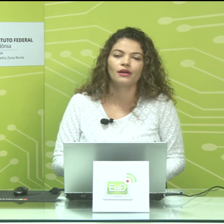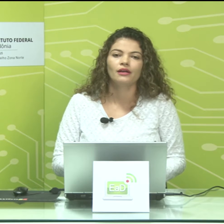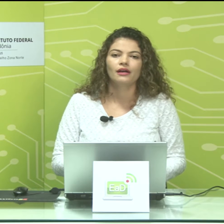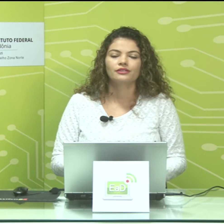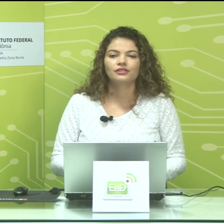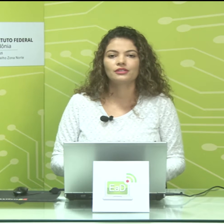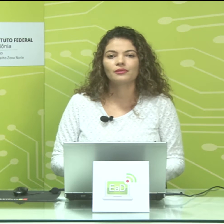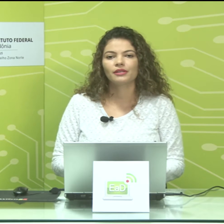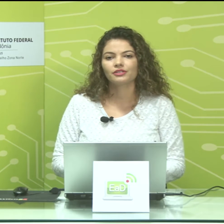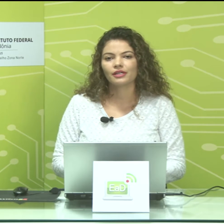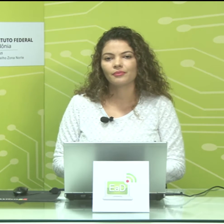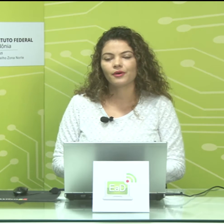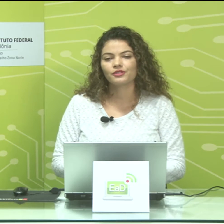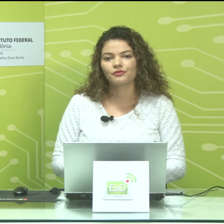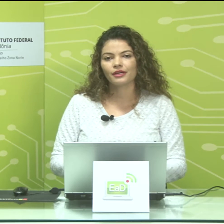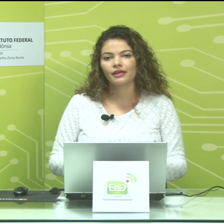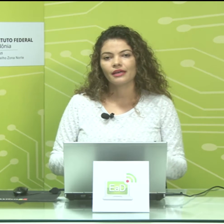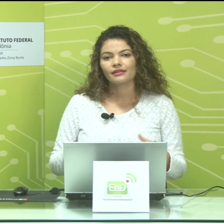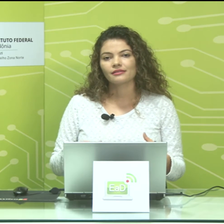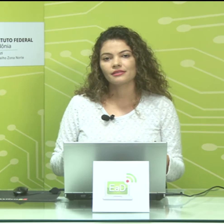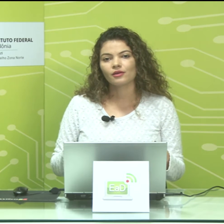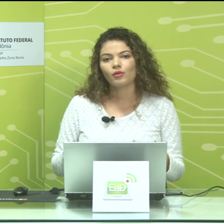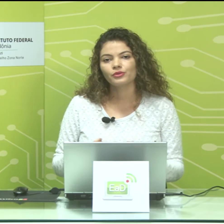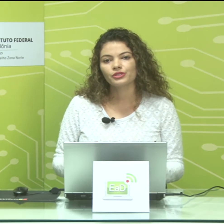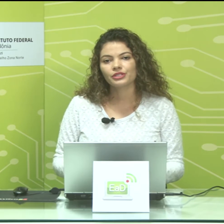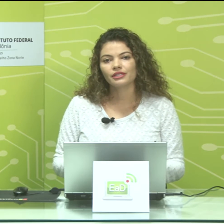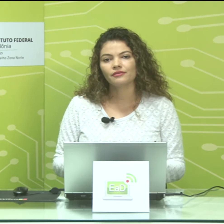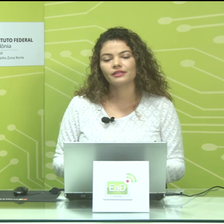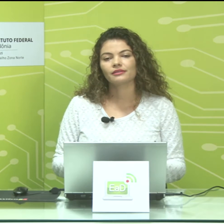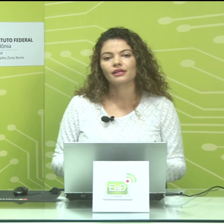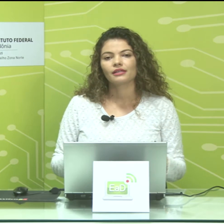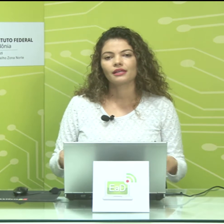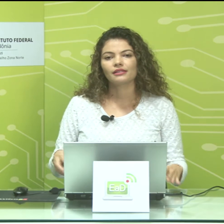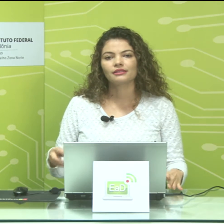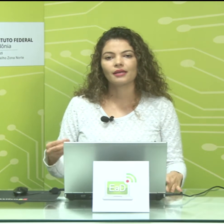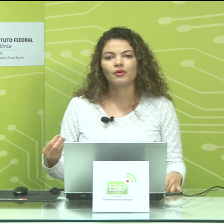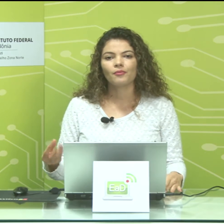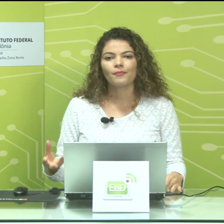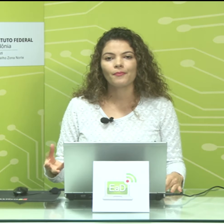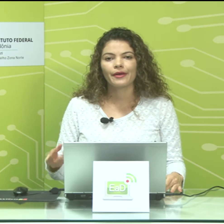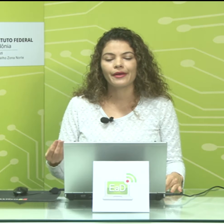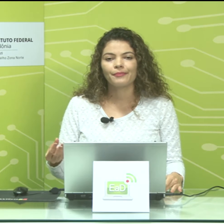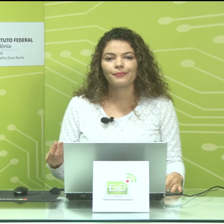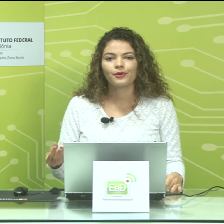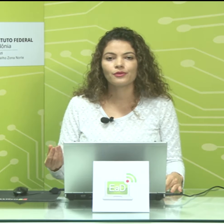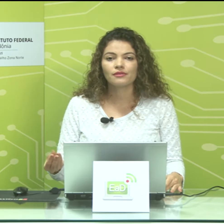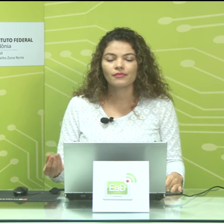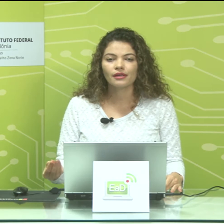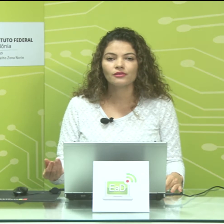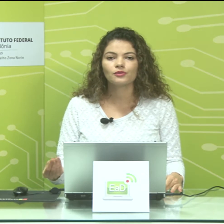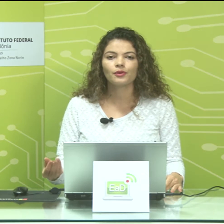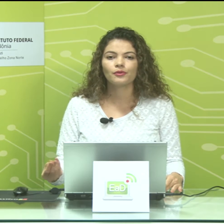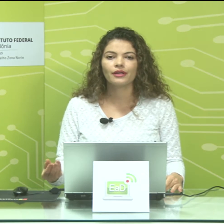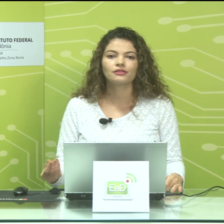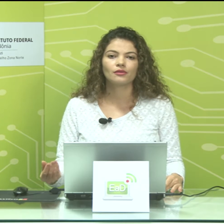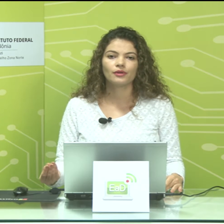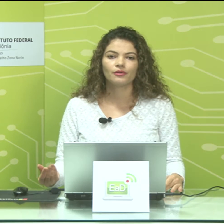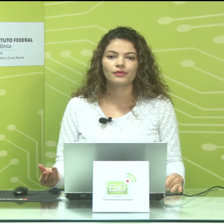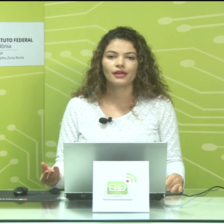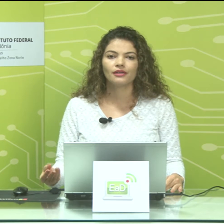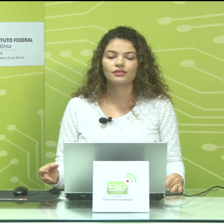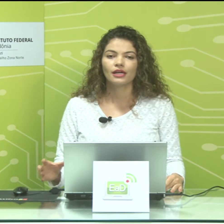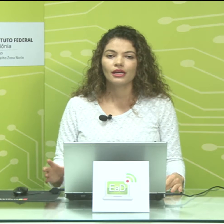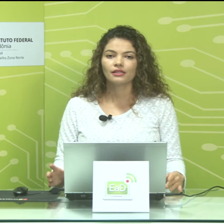recurso natural. A gente também já pode ver que existem combustíveis que eles queimam, produzem menos poluentes ao